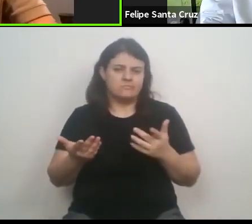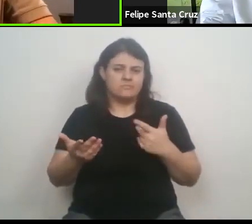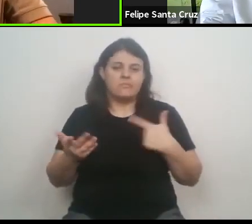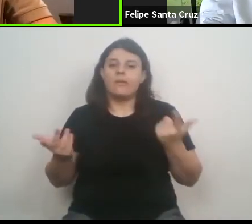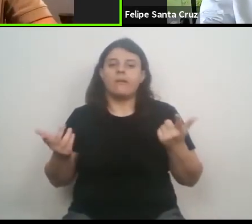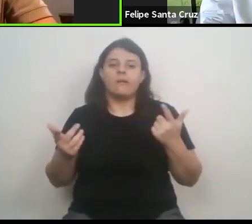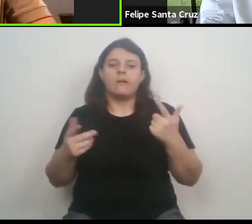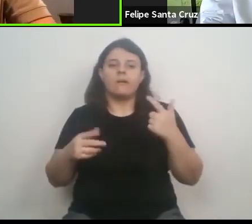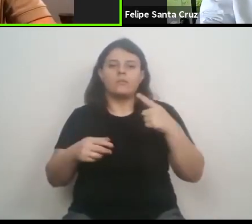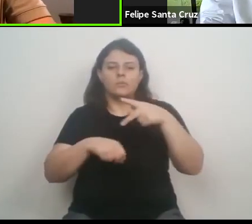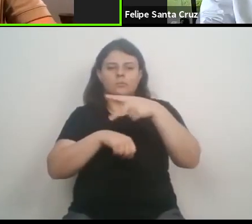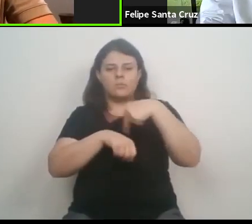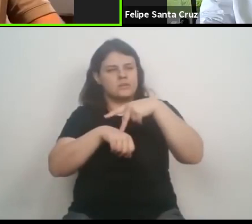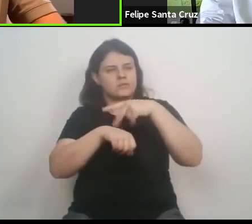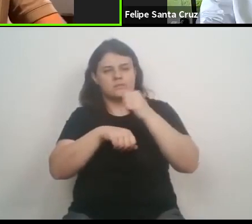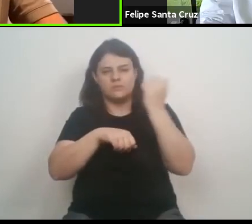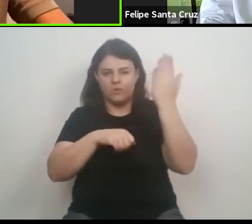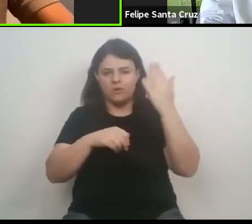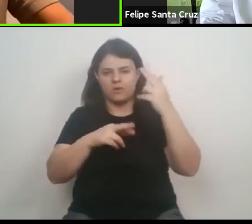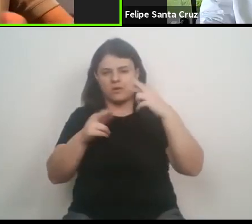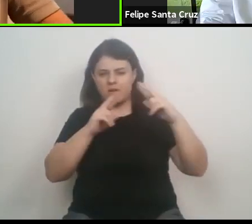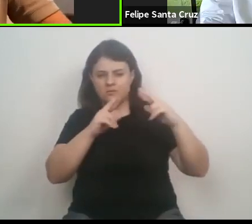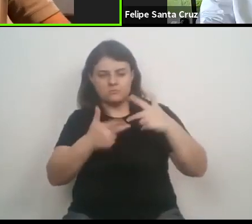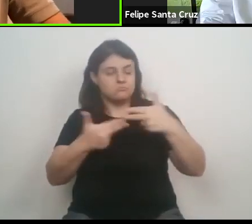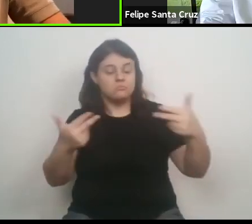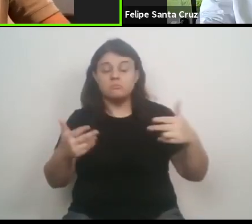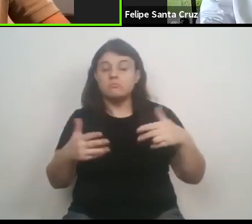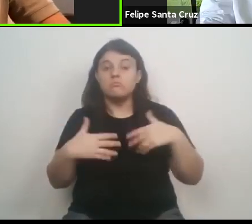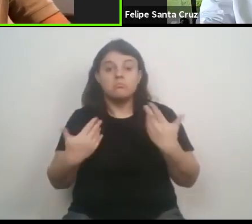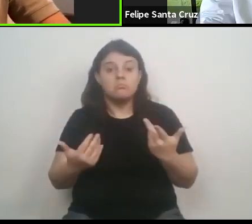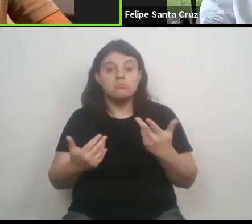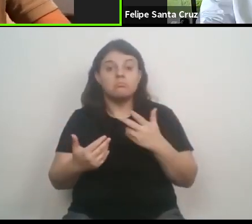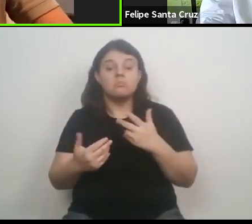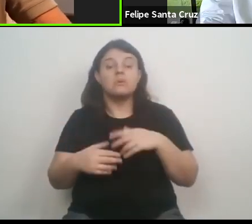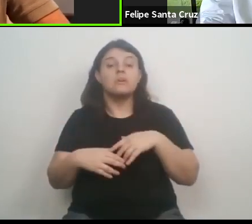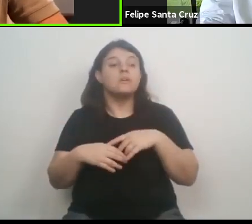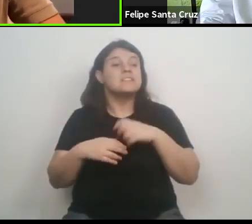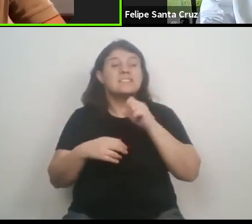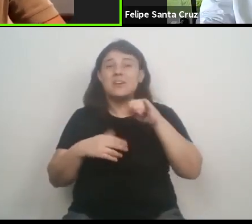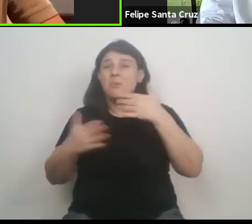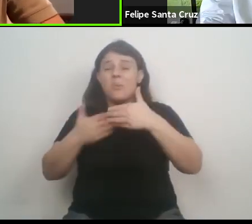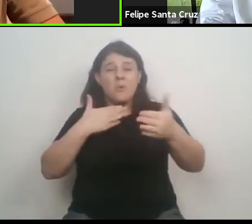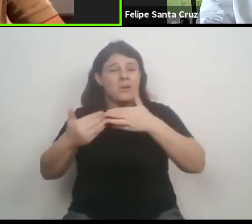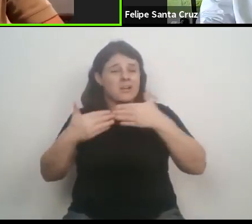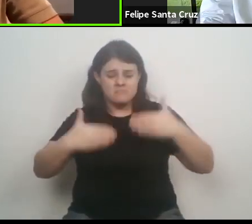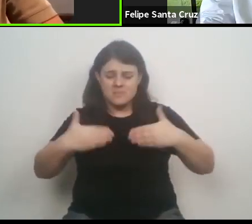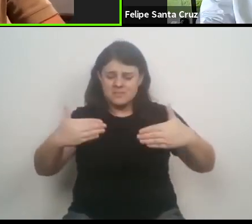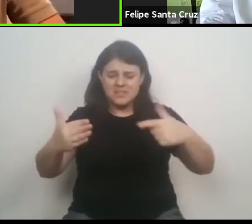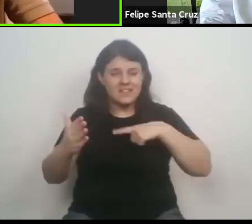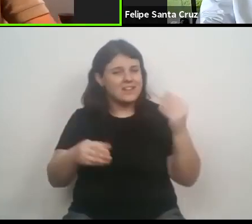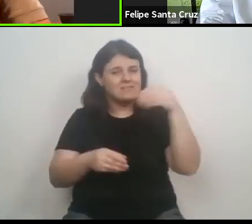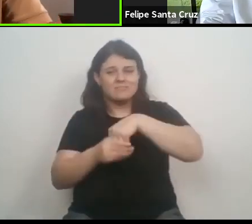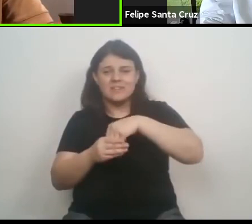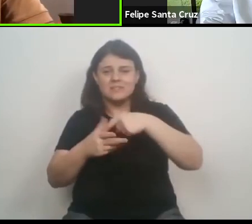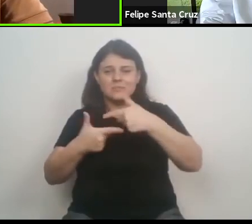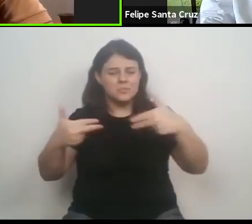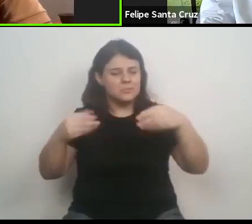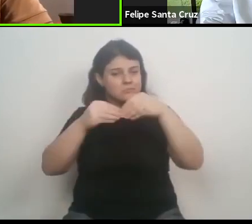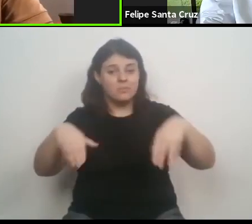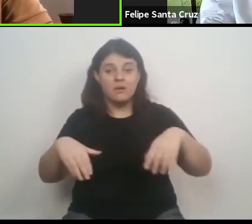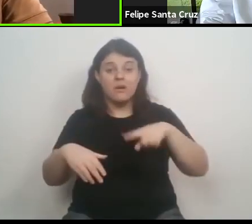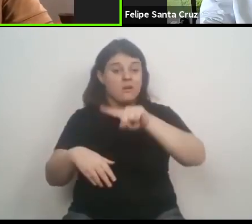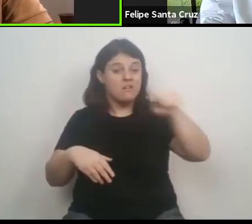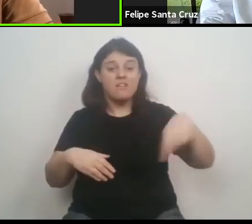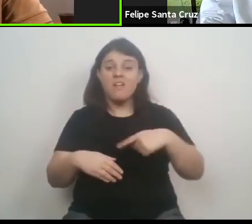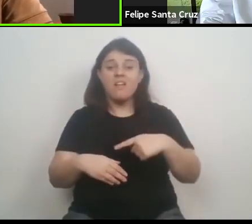relações exteriores. O que você pensar, né, tem uma agenda de destruição. E nenhum ministro